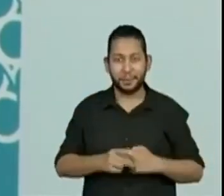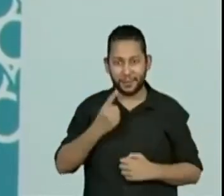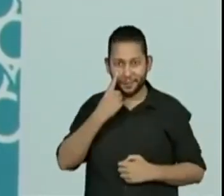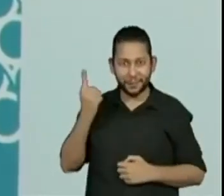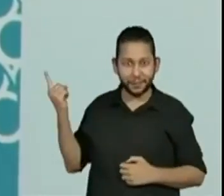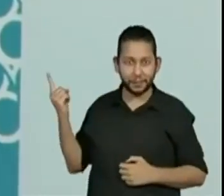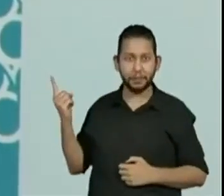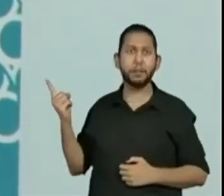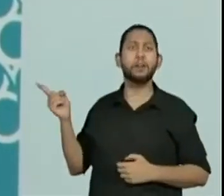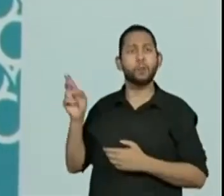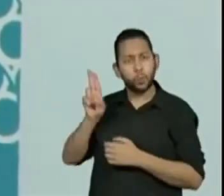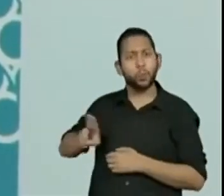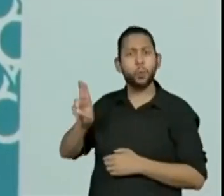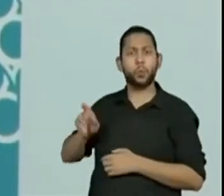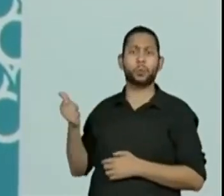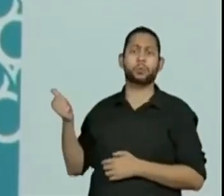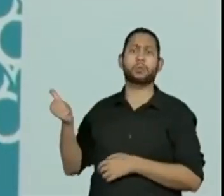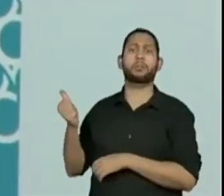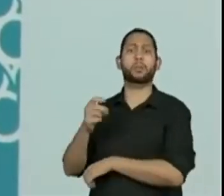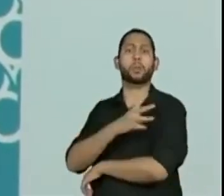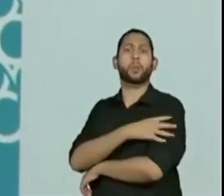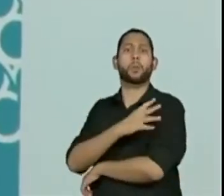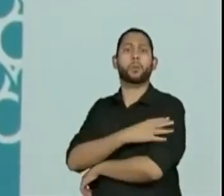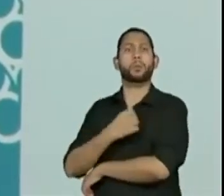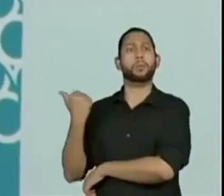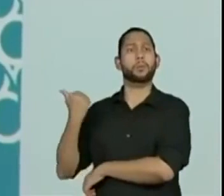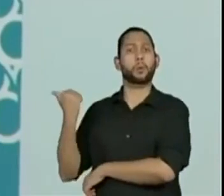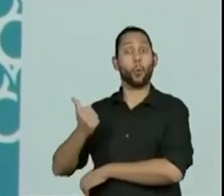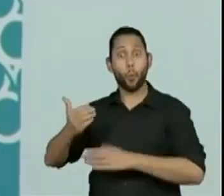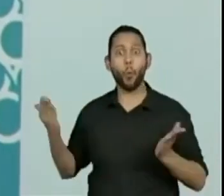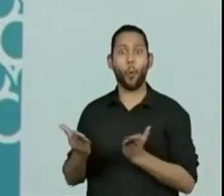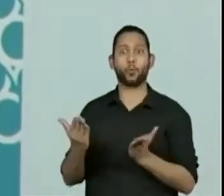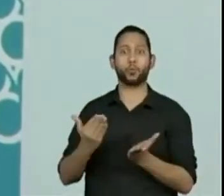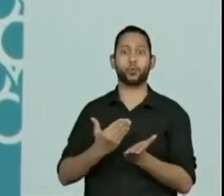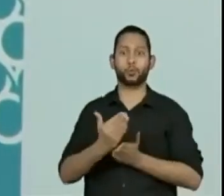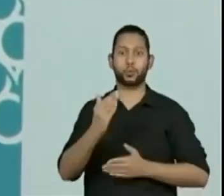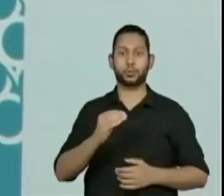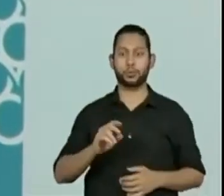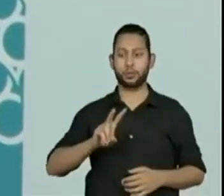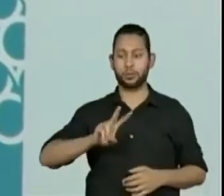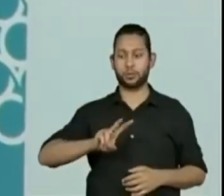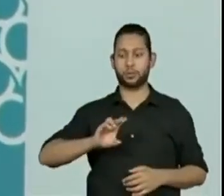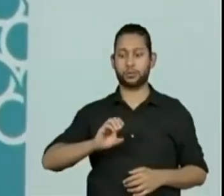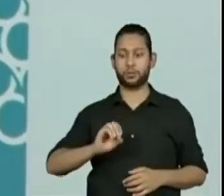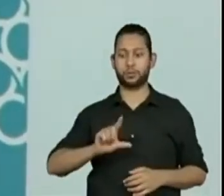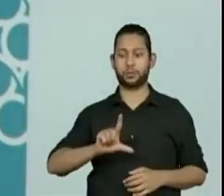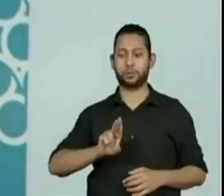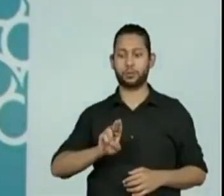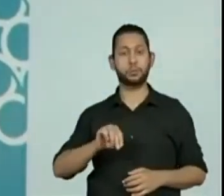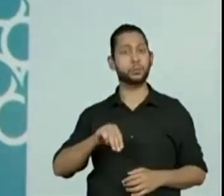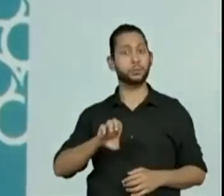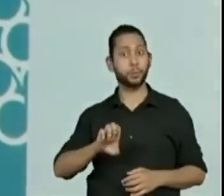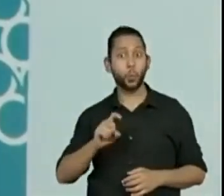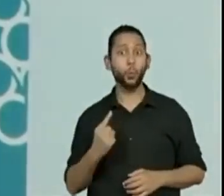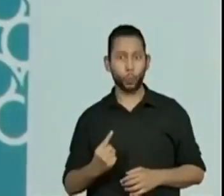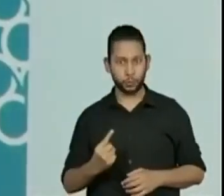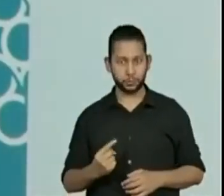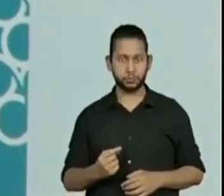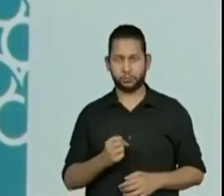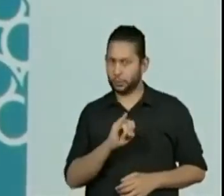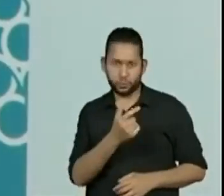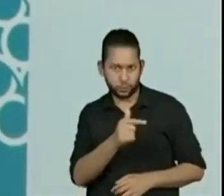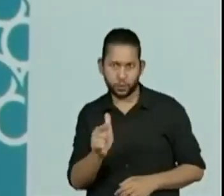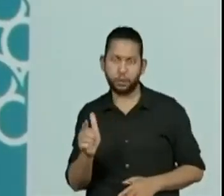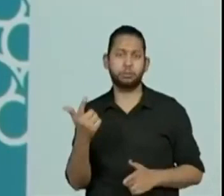usar esse material hoje, certo? Quem não tem problema. As nossas aulas